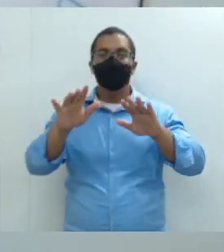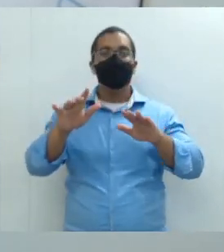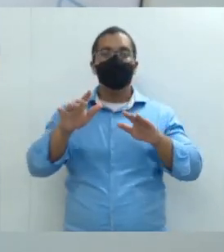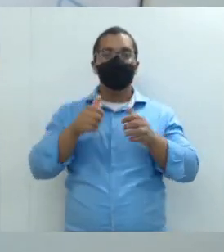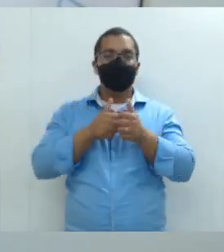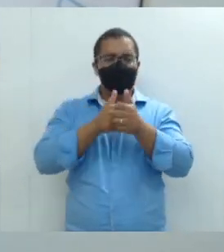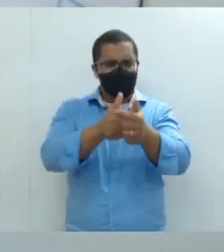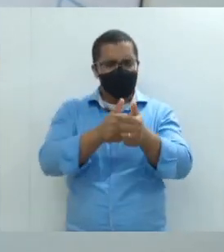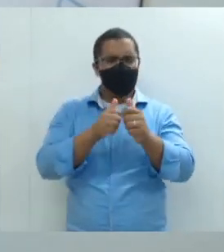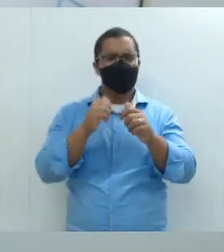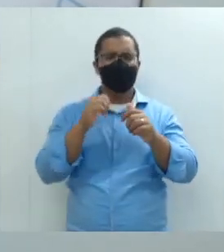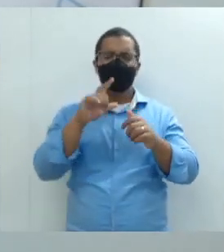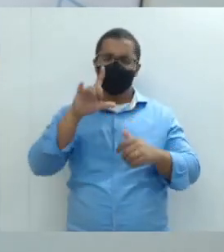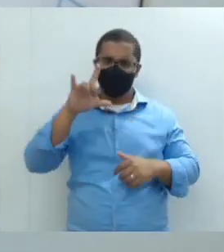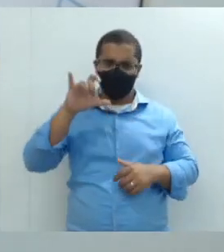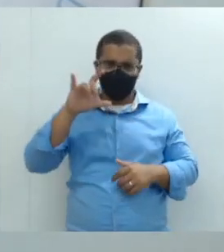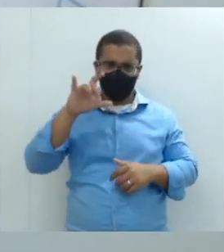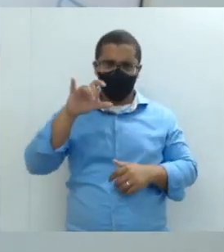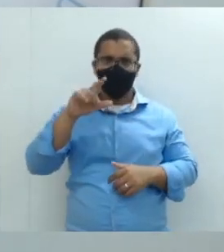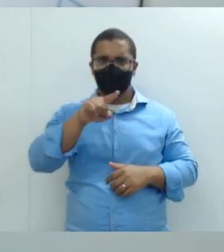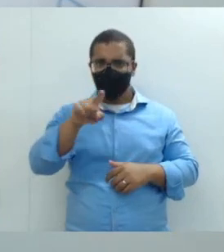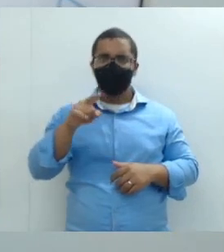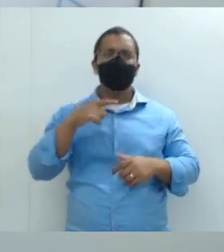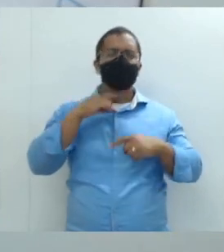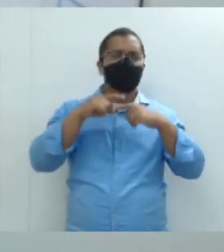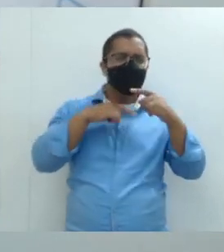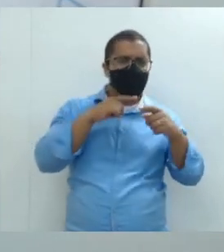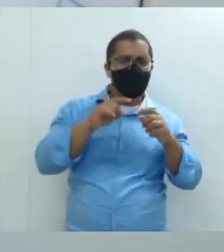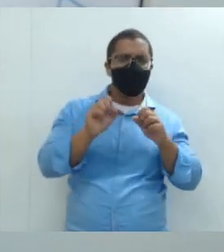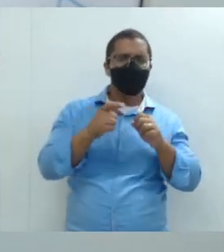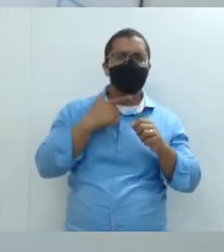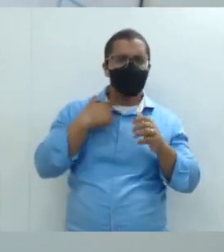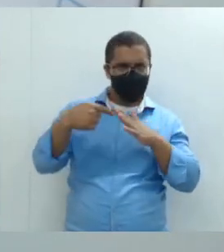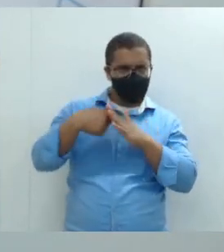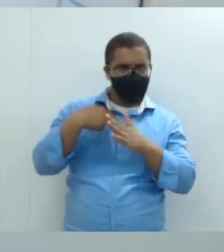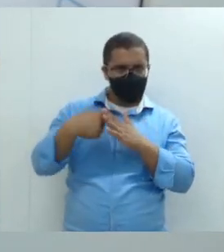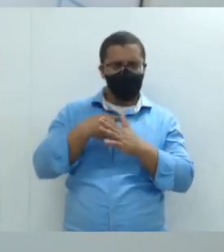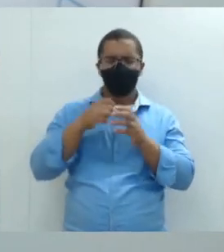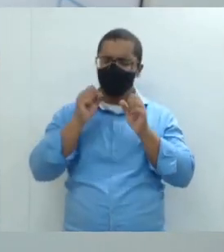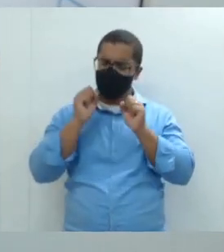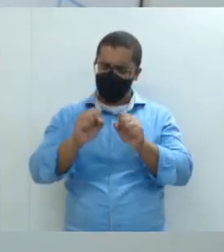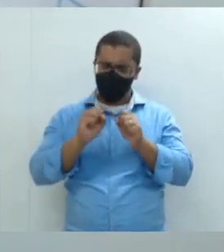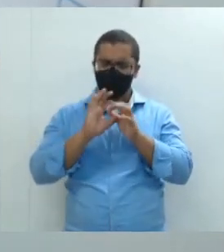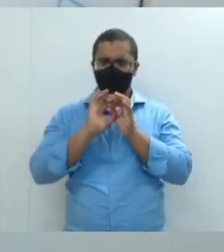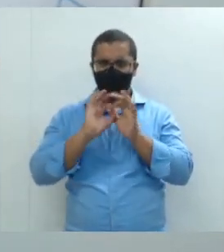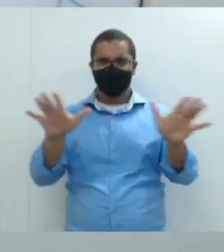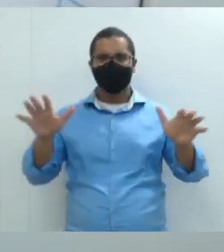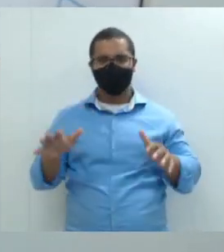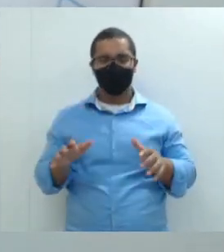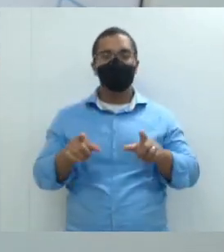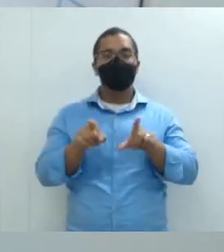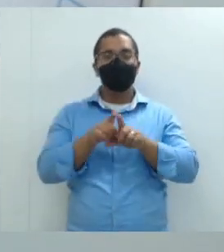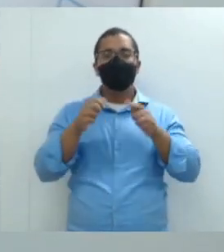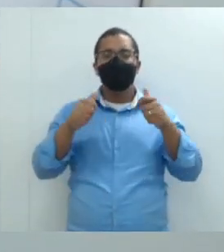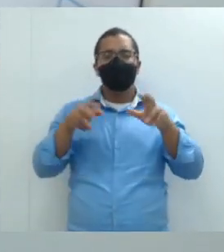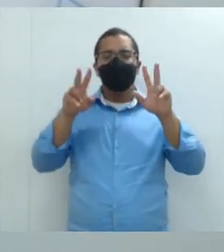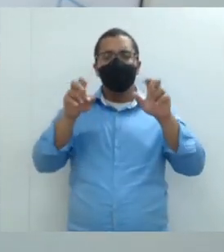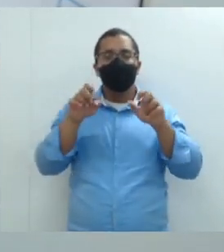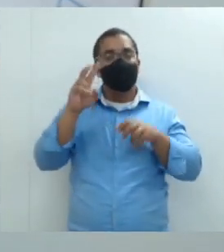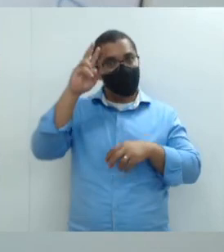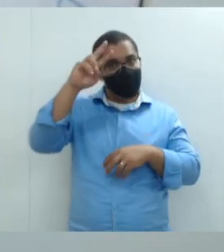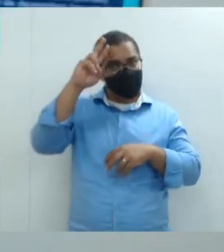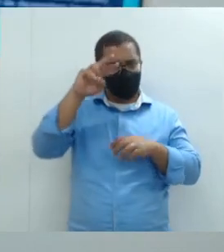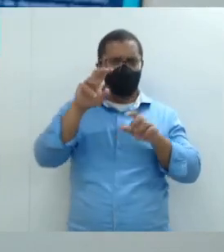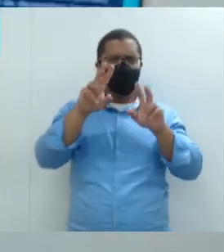redes sociais, no Instagram, se você tiver alguma dúvida e queira perguntar algo. E fique à vontade, tá? Para falar sobre história ou qualquer outro